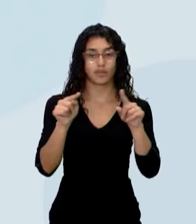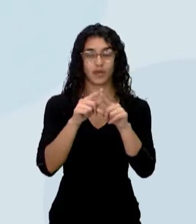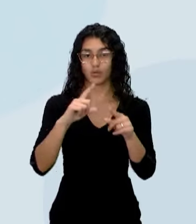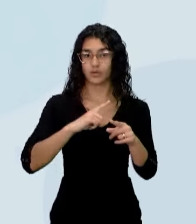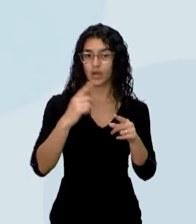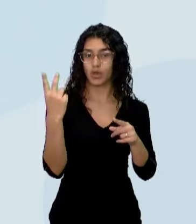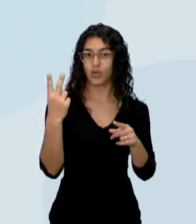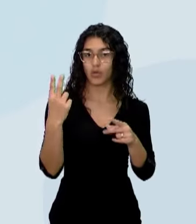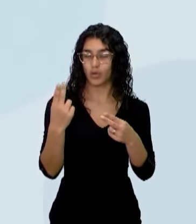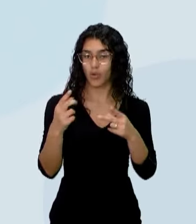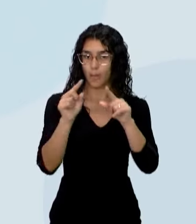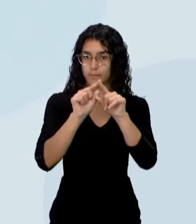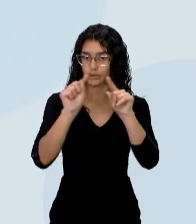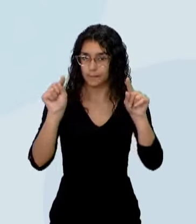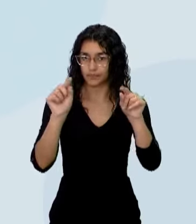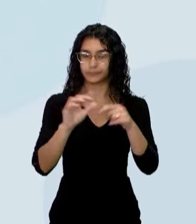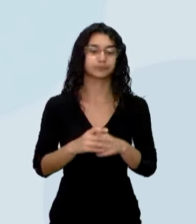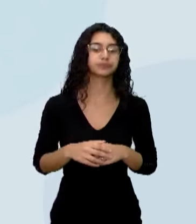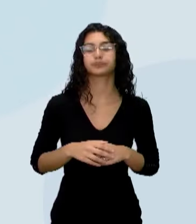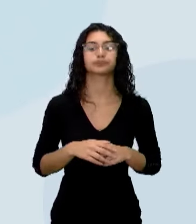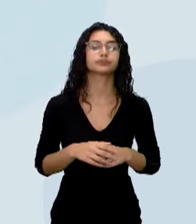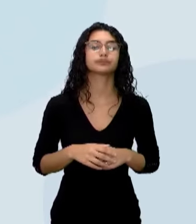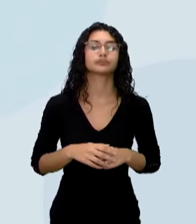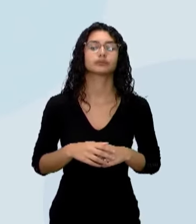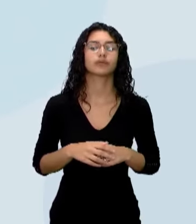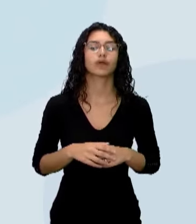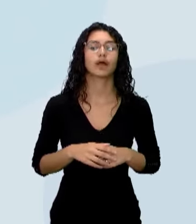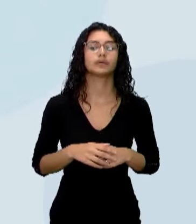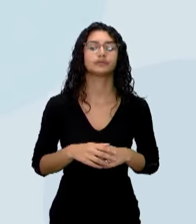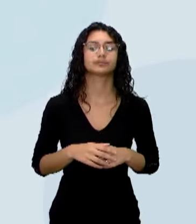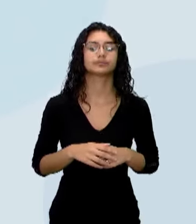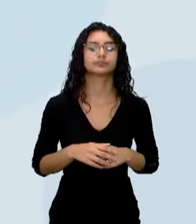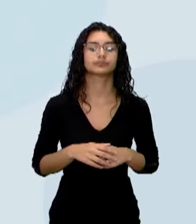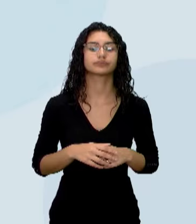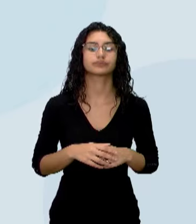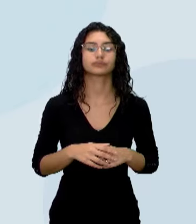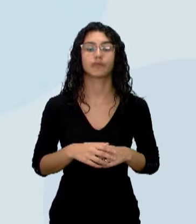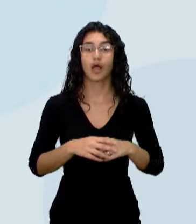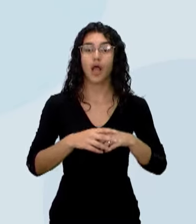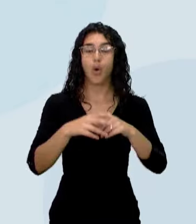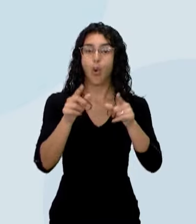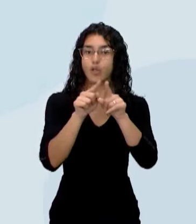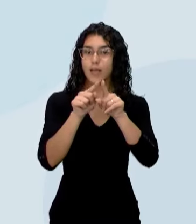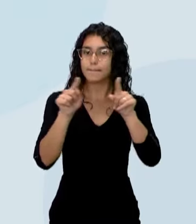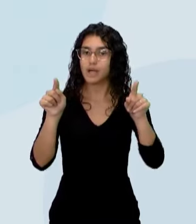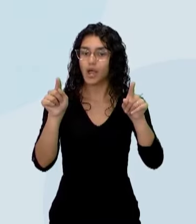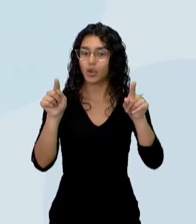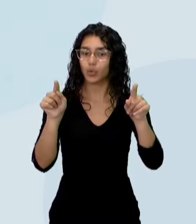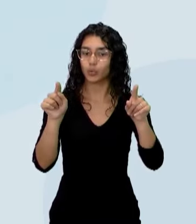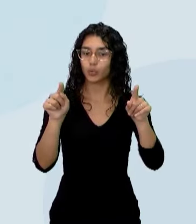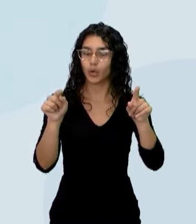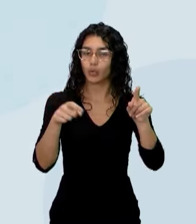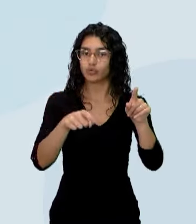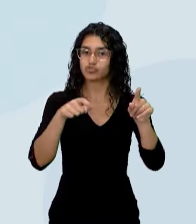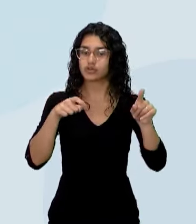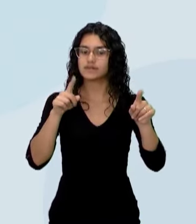tá certo? Muito bom. A medida do ângulo X indicado nesse desenho